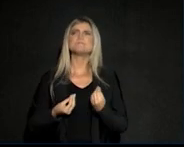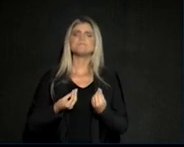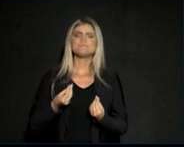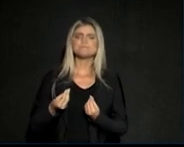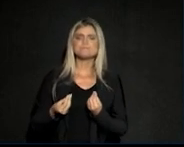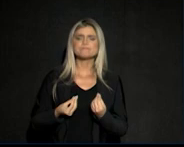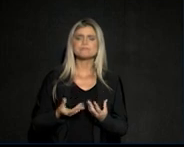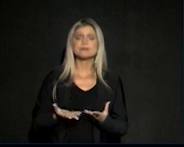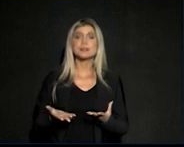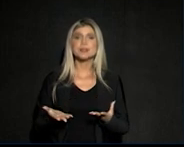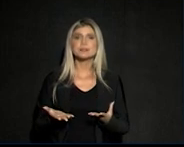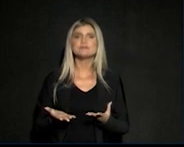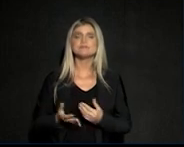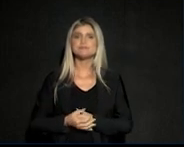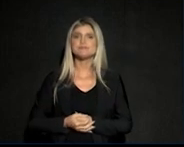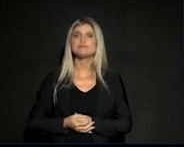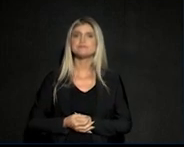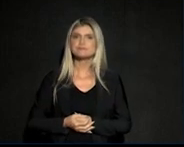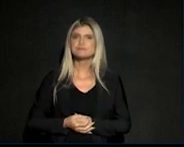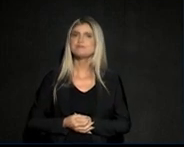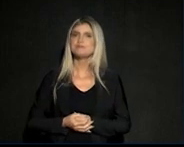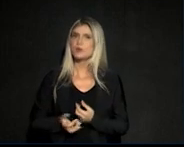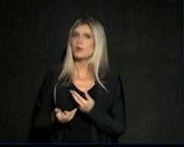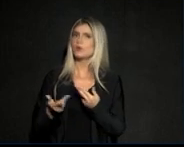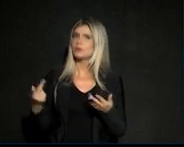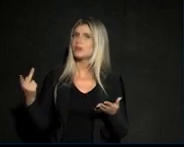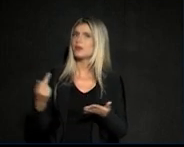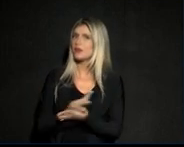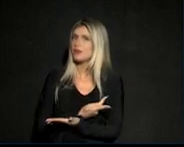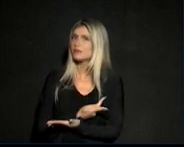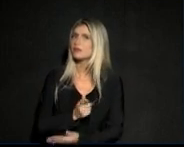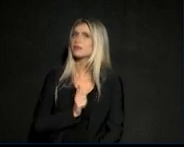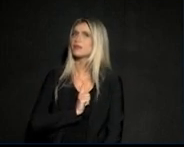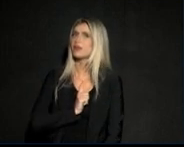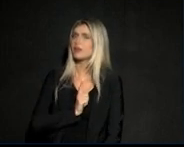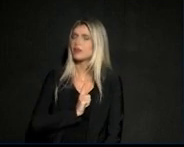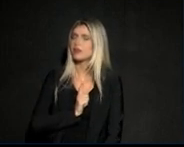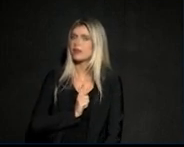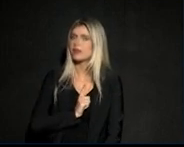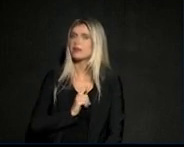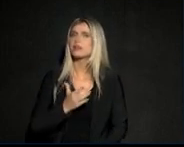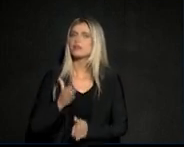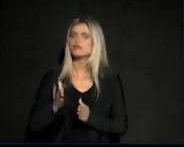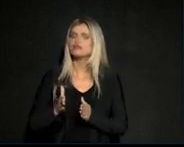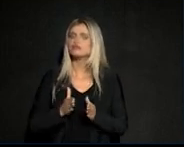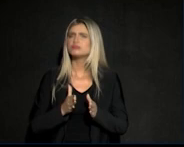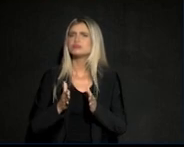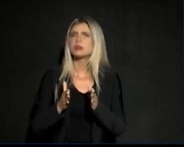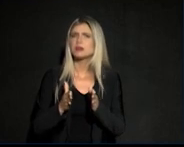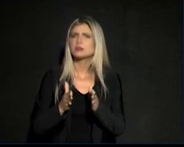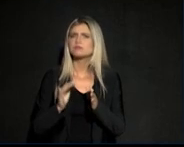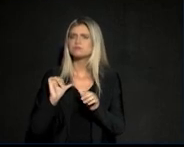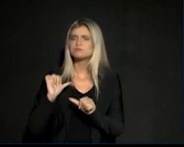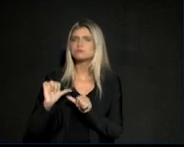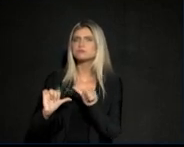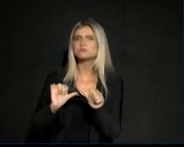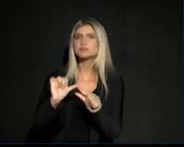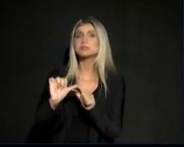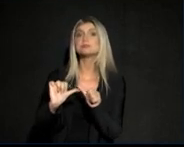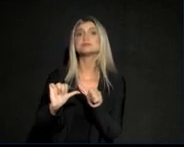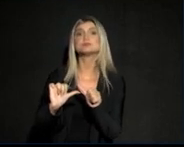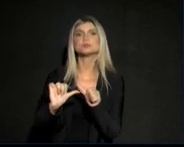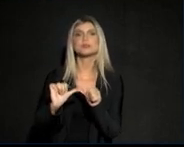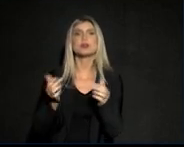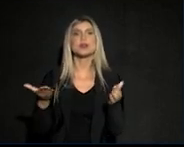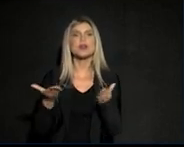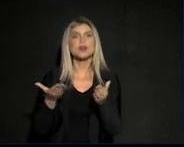aciona para dar crédito para campeão nacional alguma coisa tá errada então houve um redirecionamento veio a pandemia você bancário